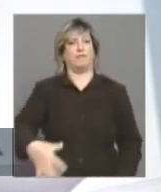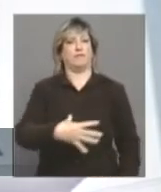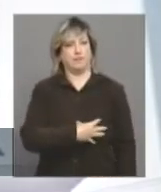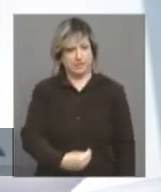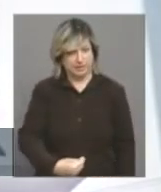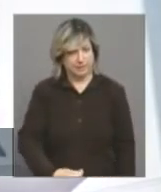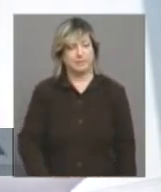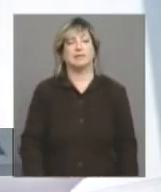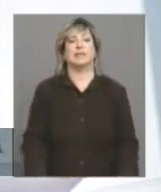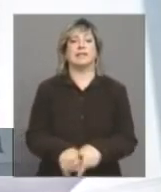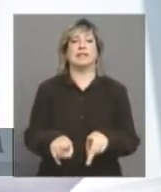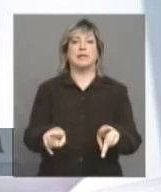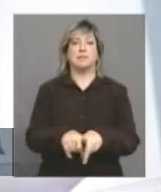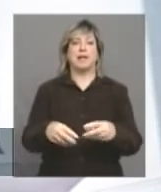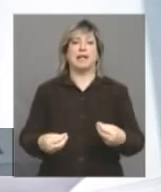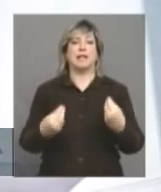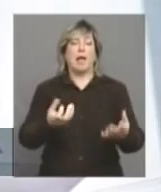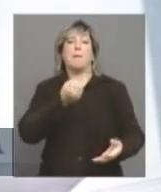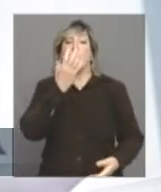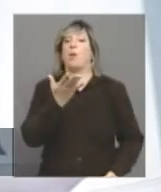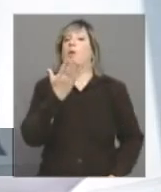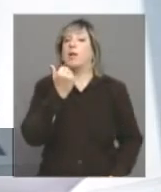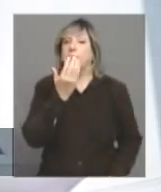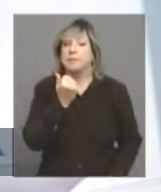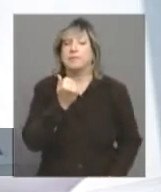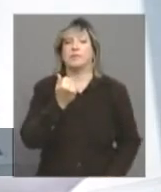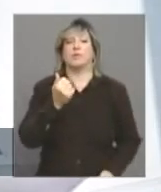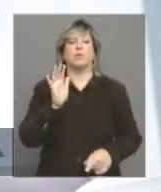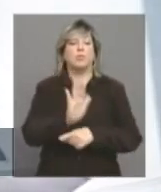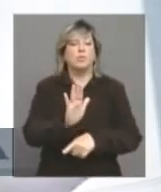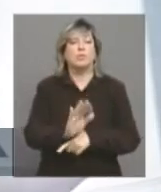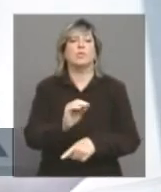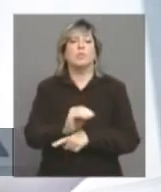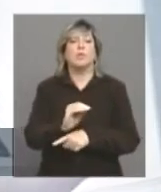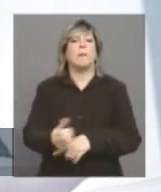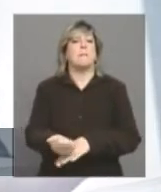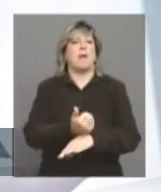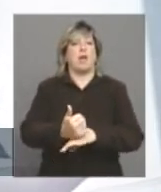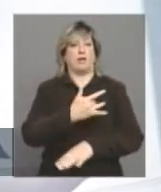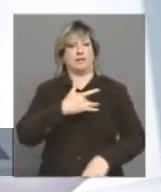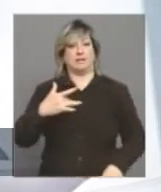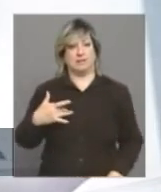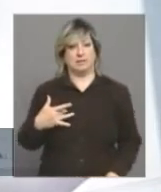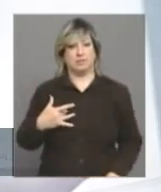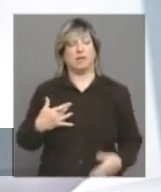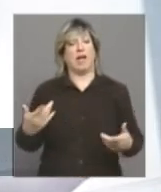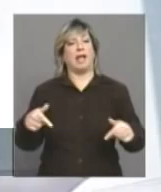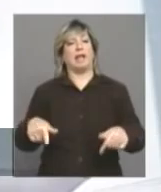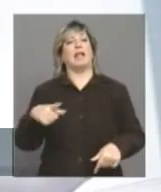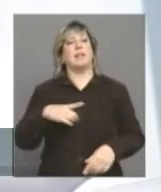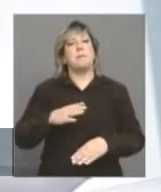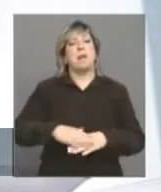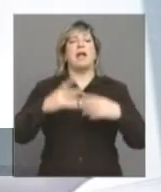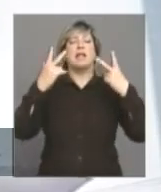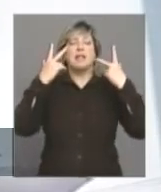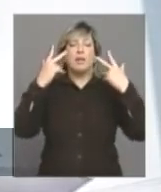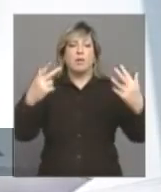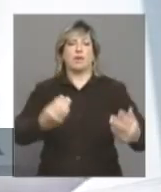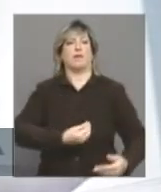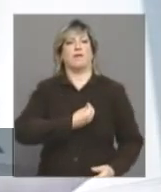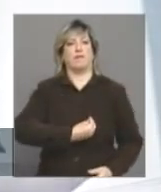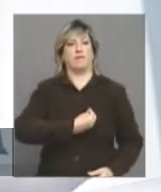filhos, de propiciar uma boa alimentação e cuidar melhor da saúde. Terá ainda mais tranquilidade para